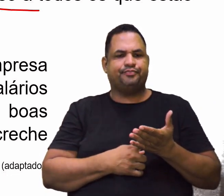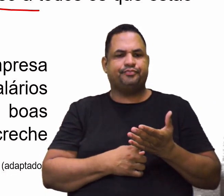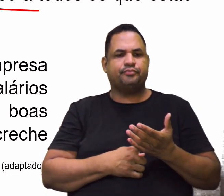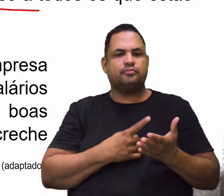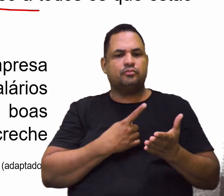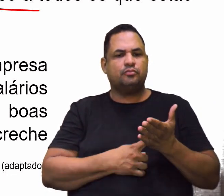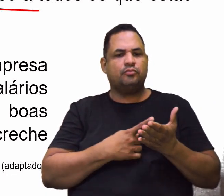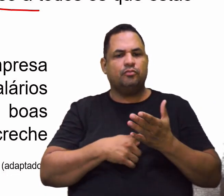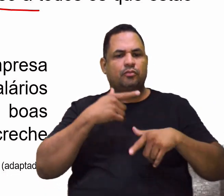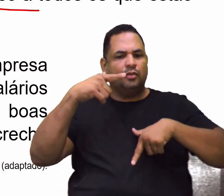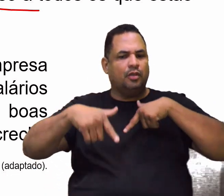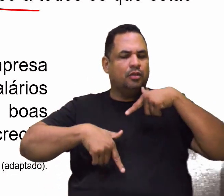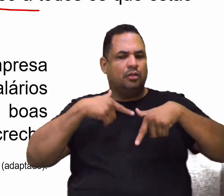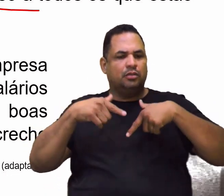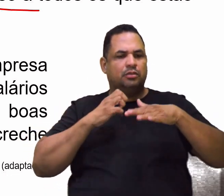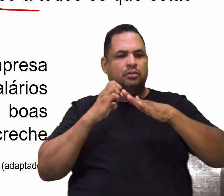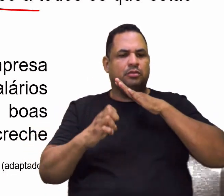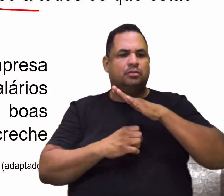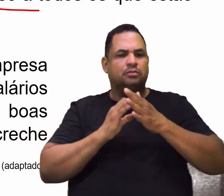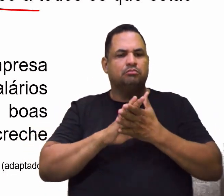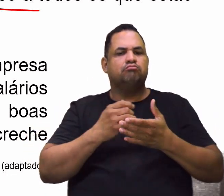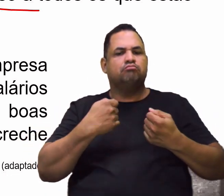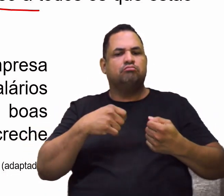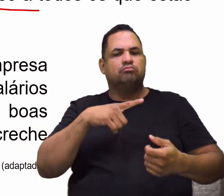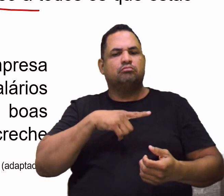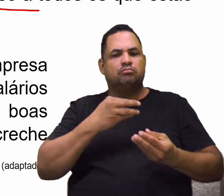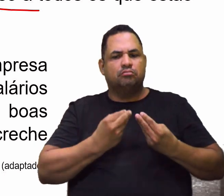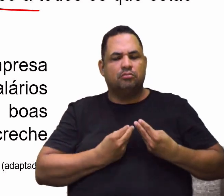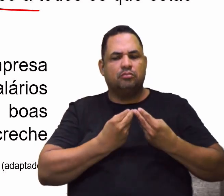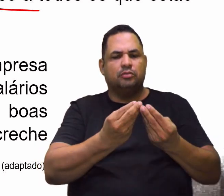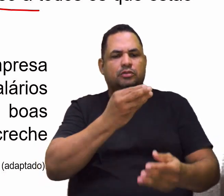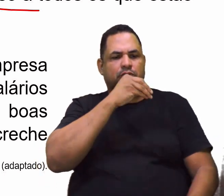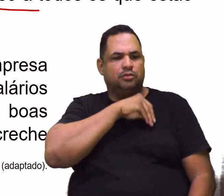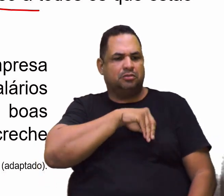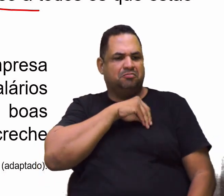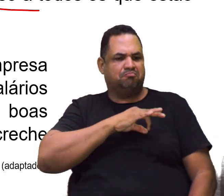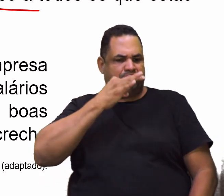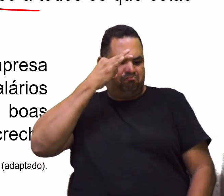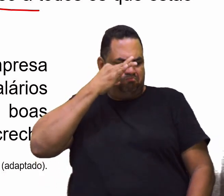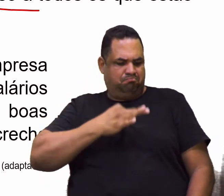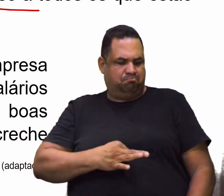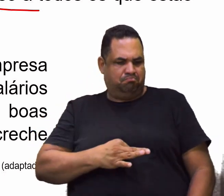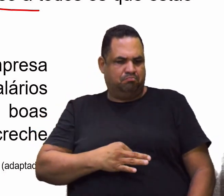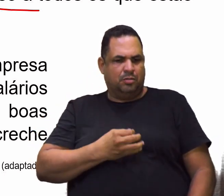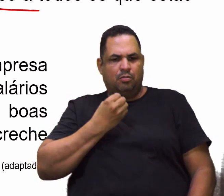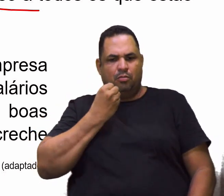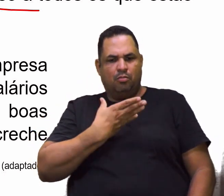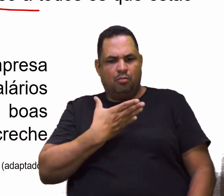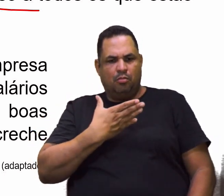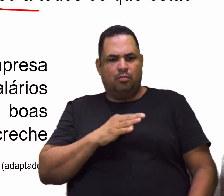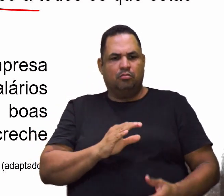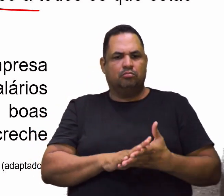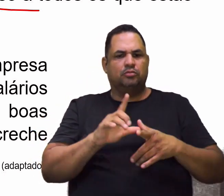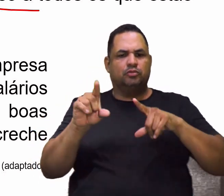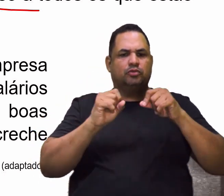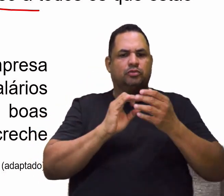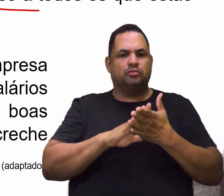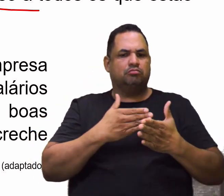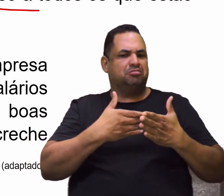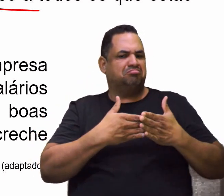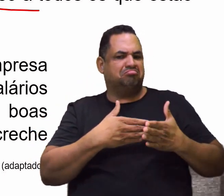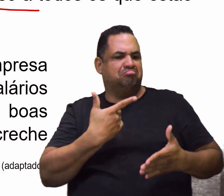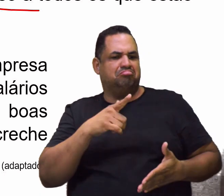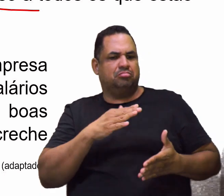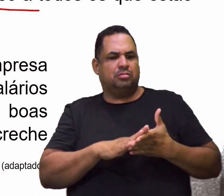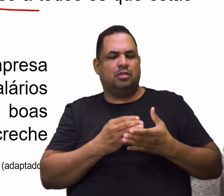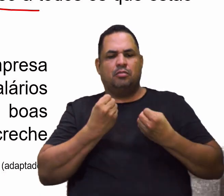Compromisso com os funcionários. A empresa assume o compromisso em oferecer salários dignos, seleção sem discriminação, boas